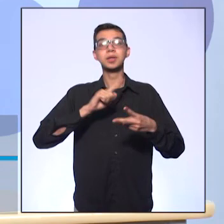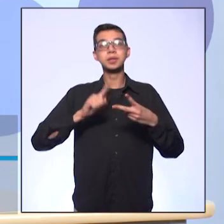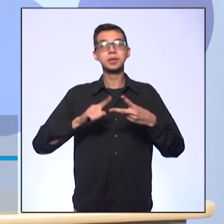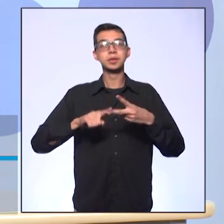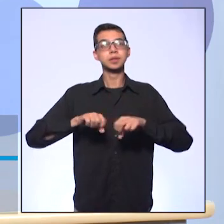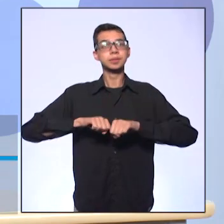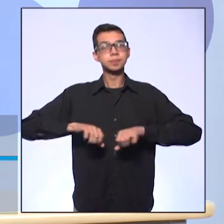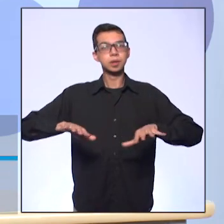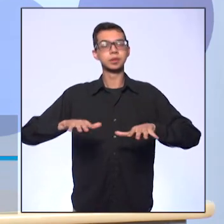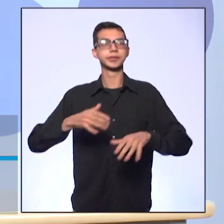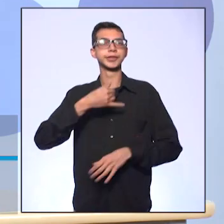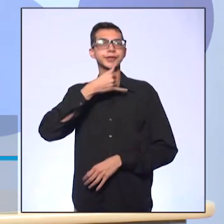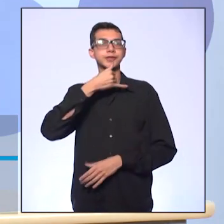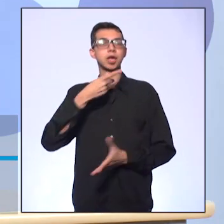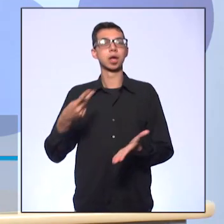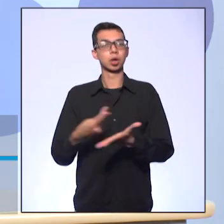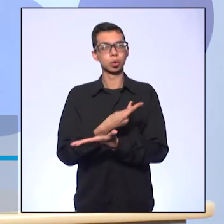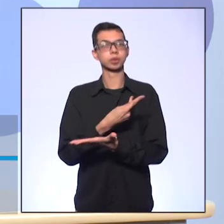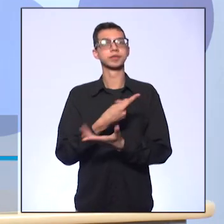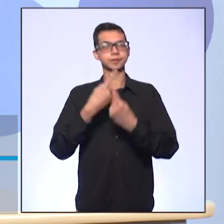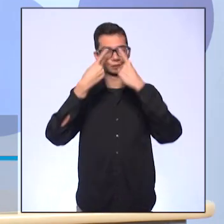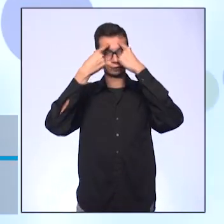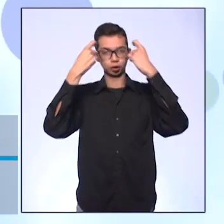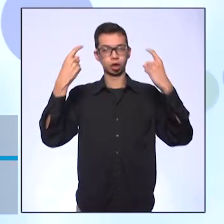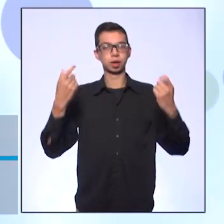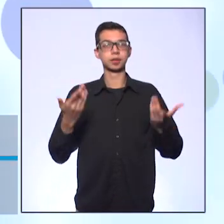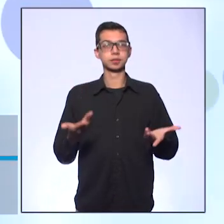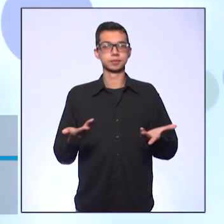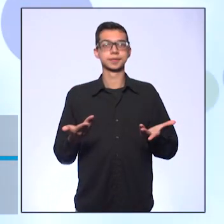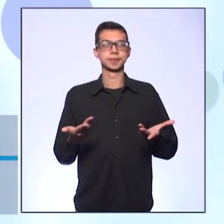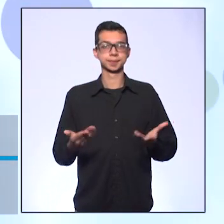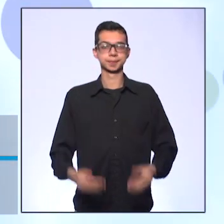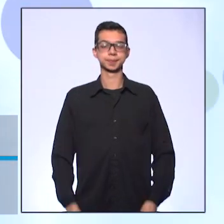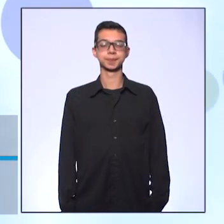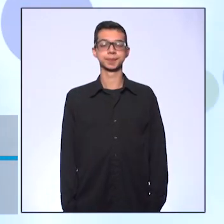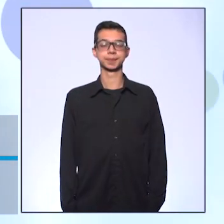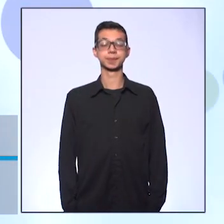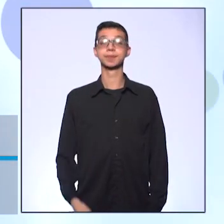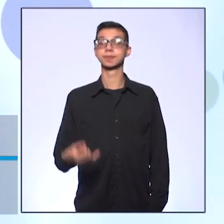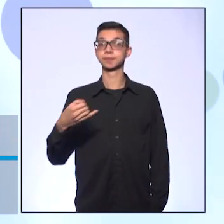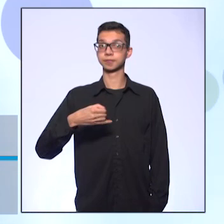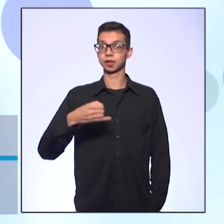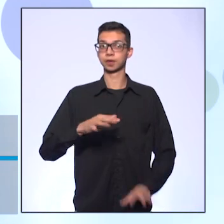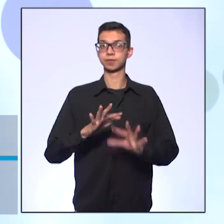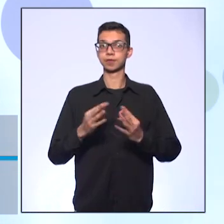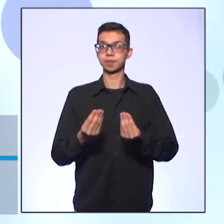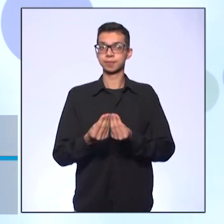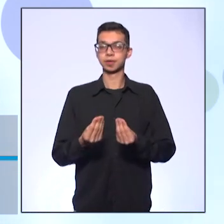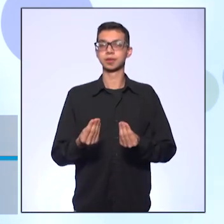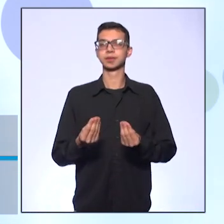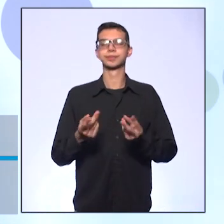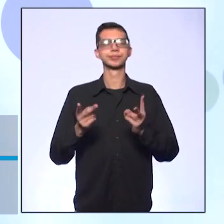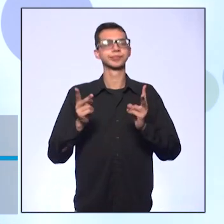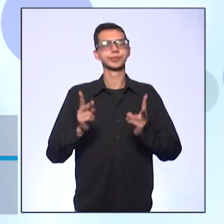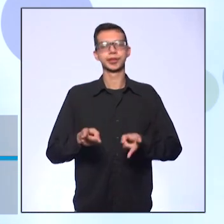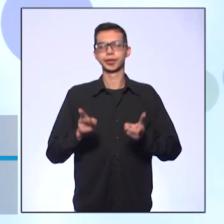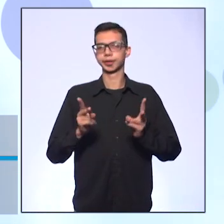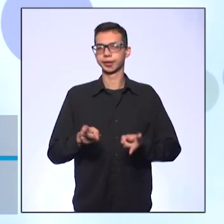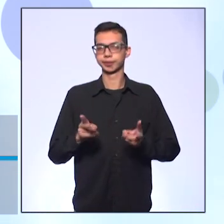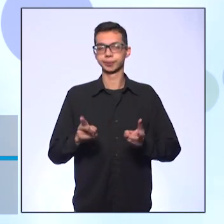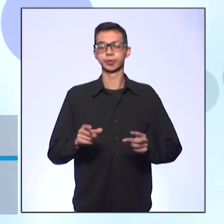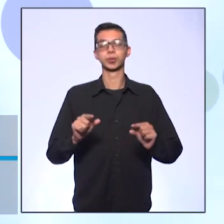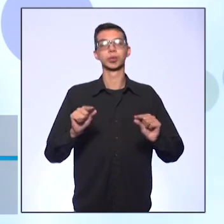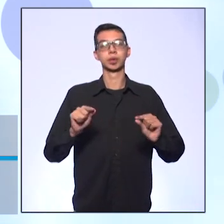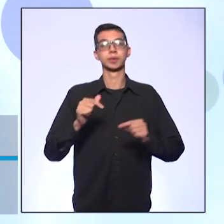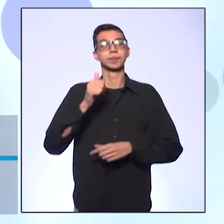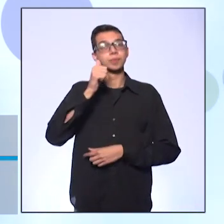acontecendo, infelizmente, né, professor Mauro? Nós temos as famílias cada vez mais são organizadas ao redor